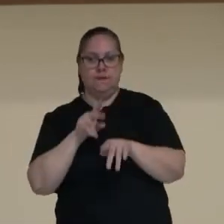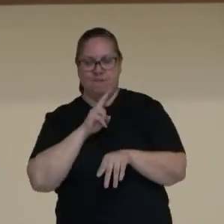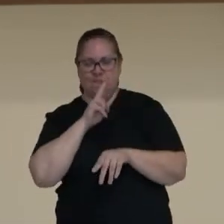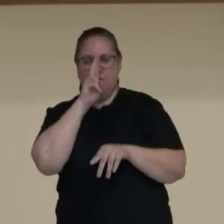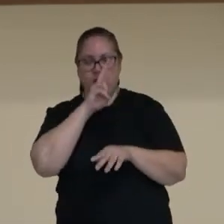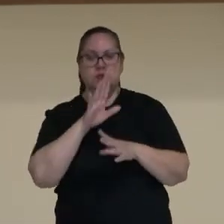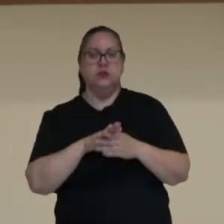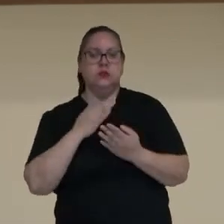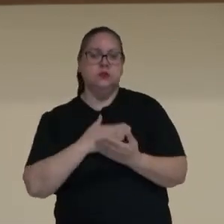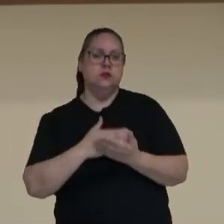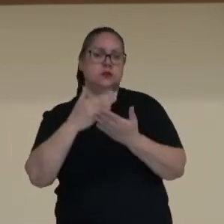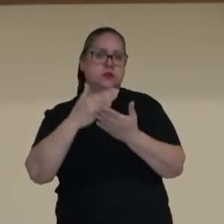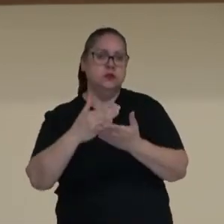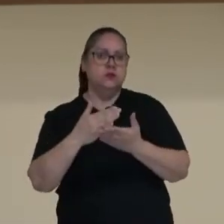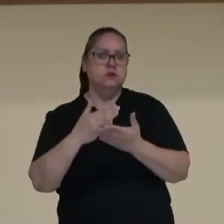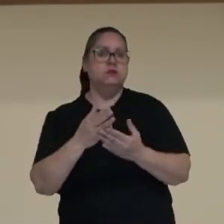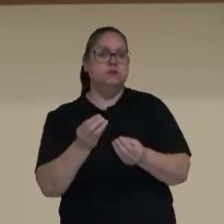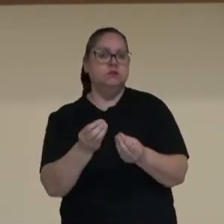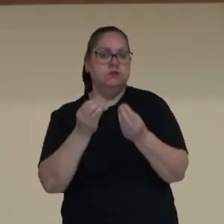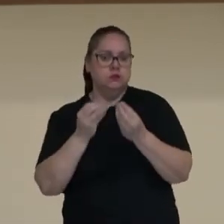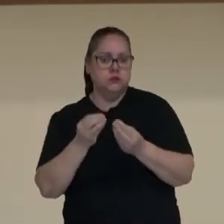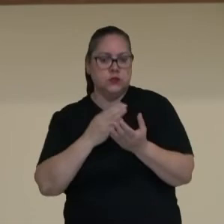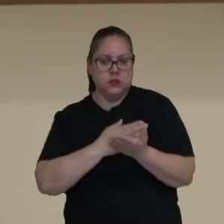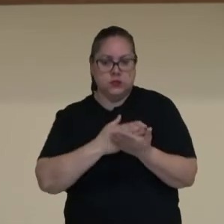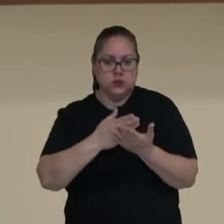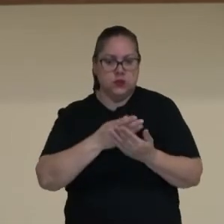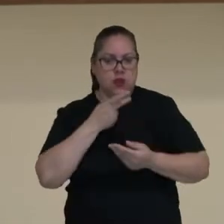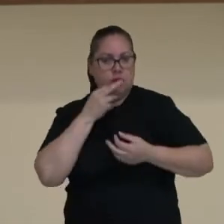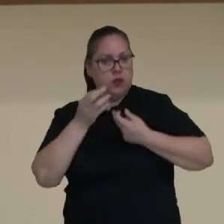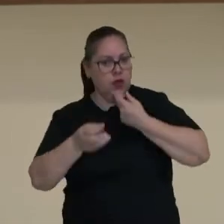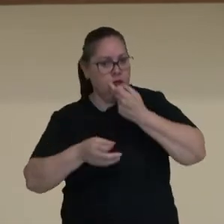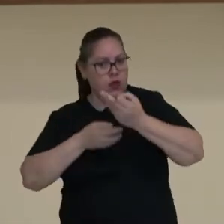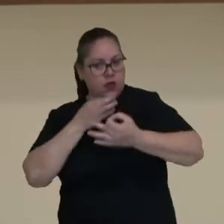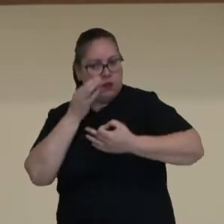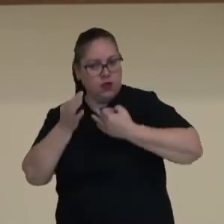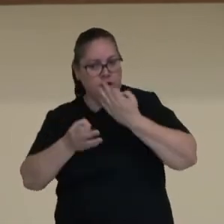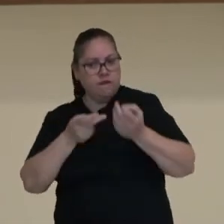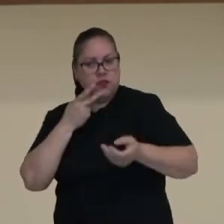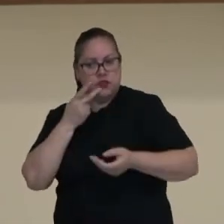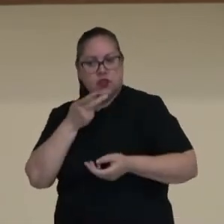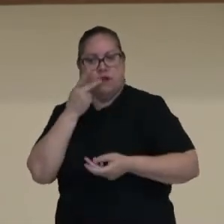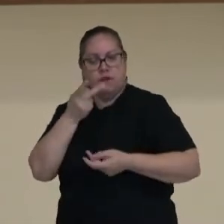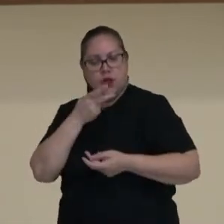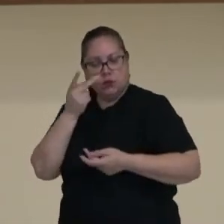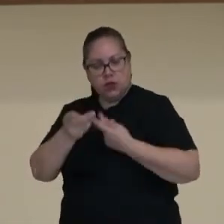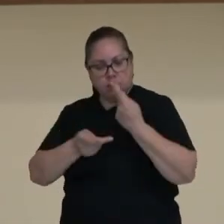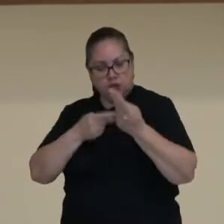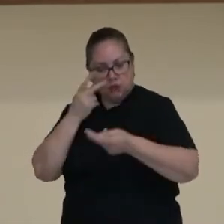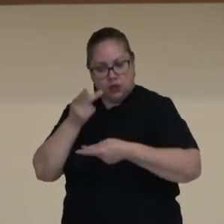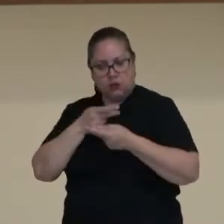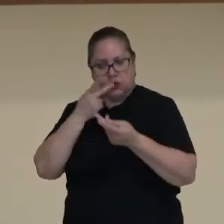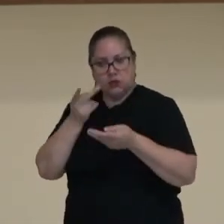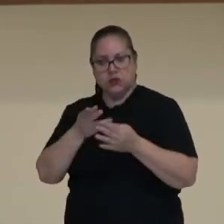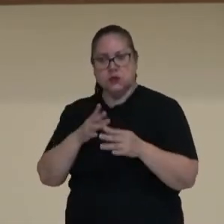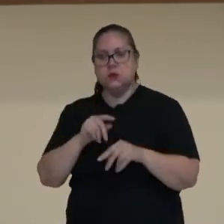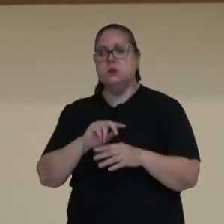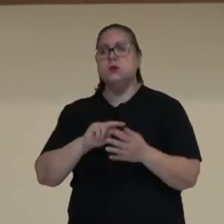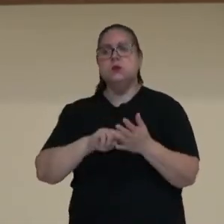partir dele, ele conseguiu ali, a partir da argumentação, veja, o que não é argumentação, né? O que não